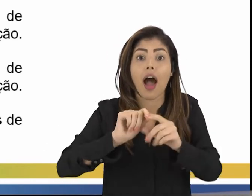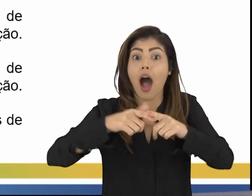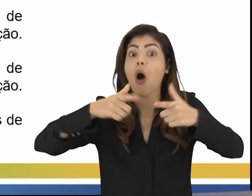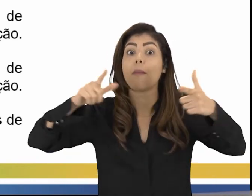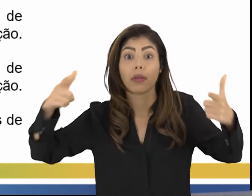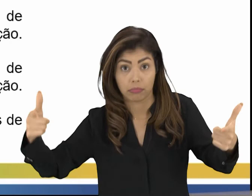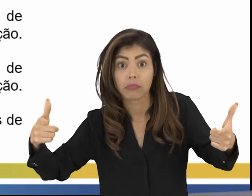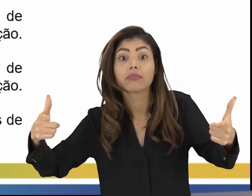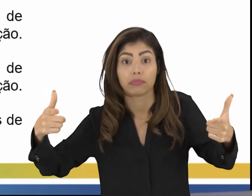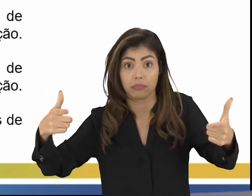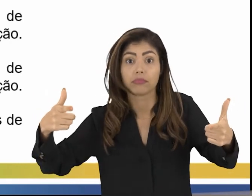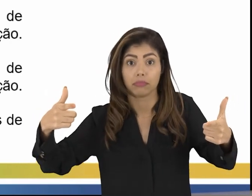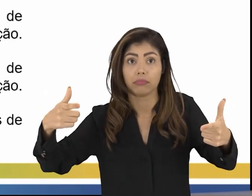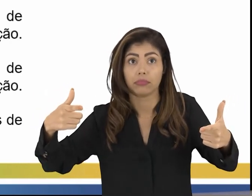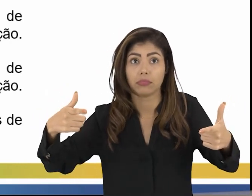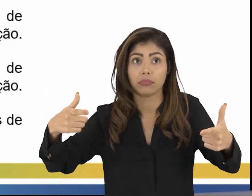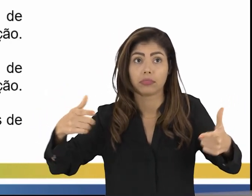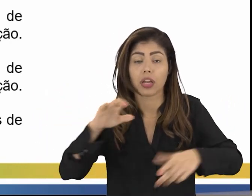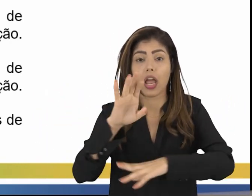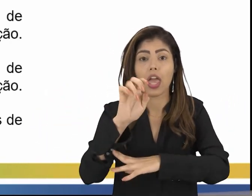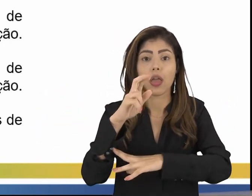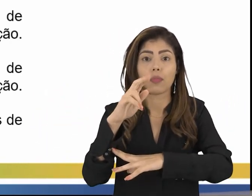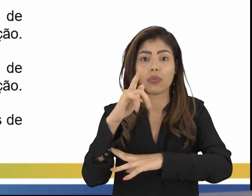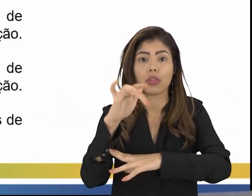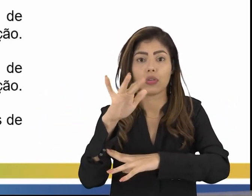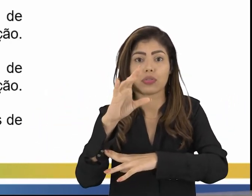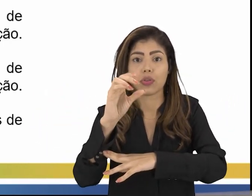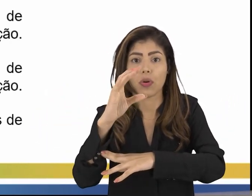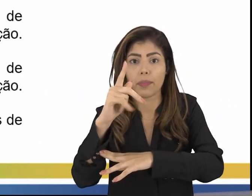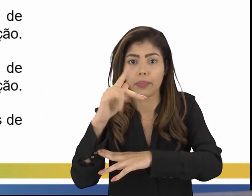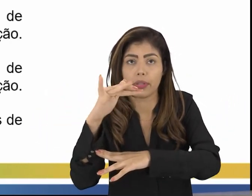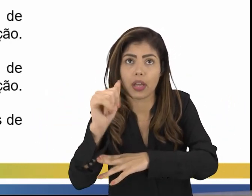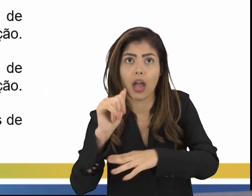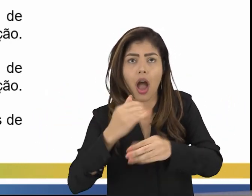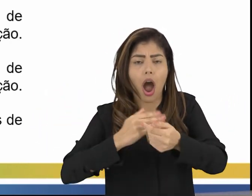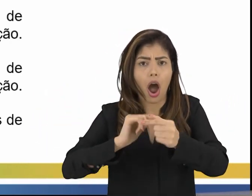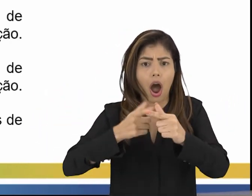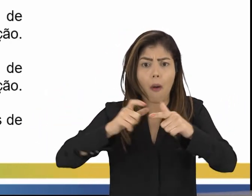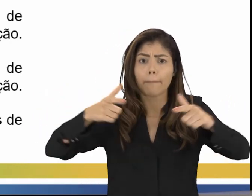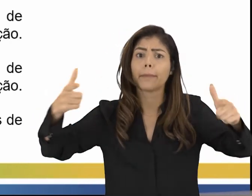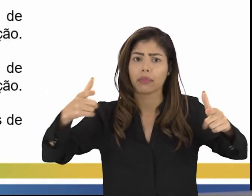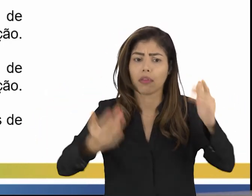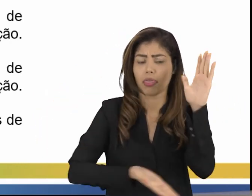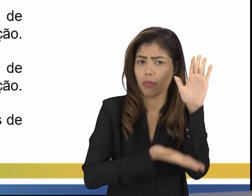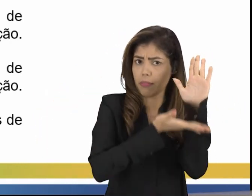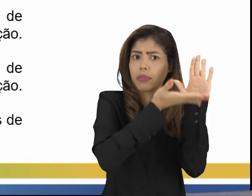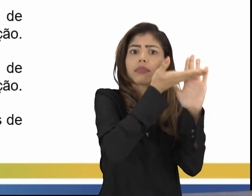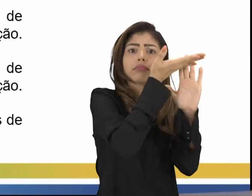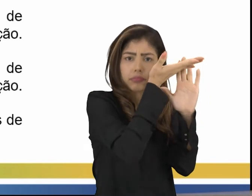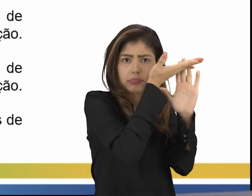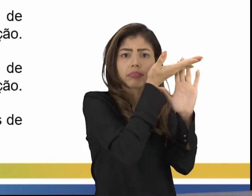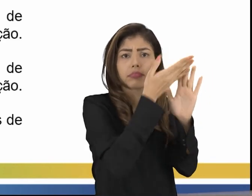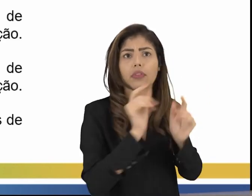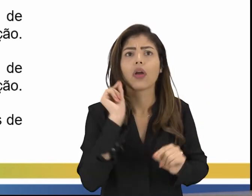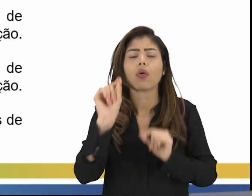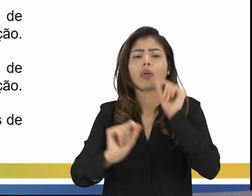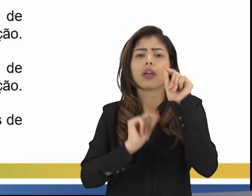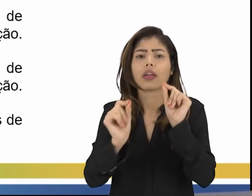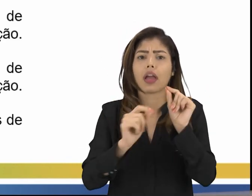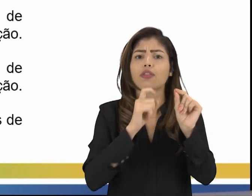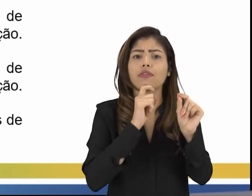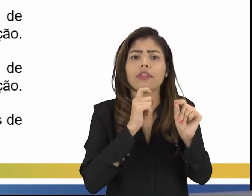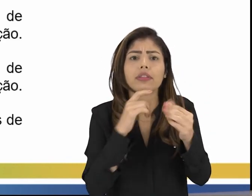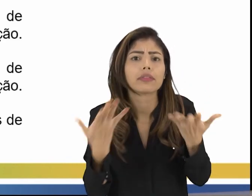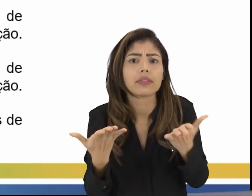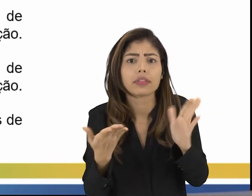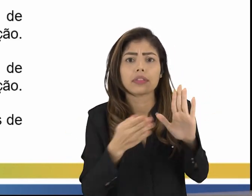aumentar, fenômeno da ebulioscopia, ebulição, aumenta-se a temperatura. O que acontece com a temperatura de congelamento?